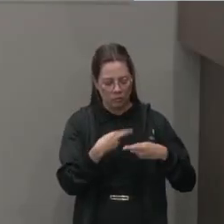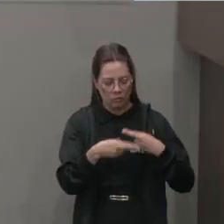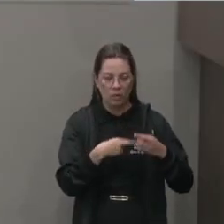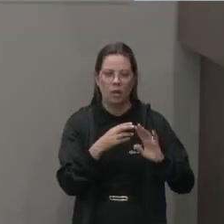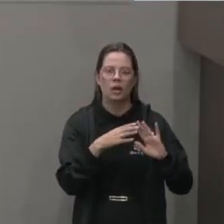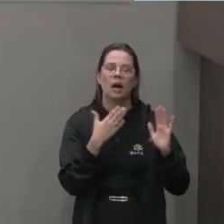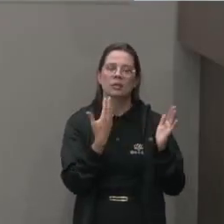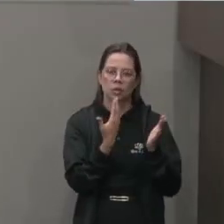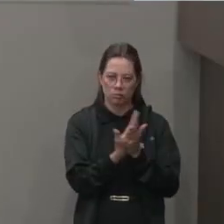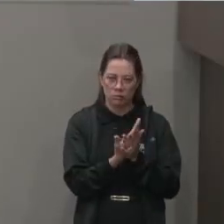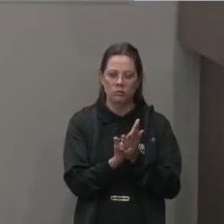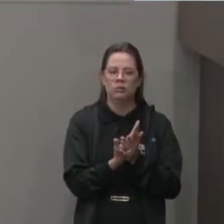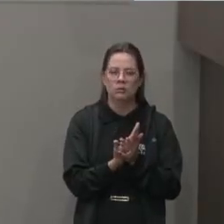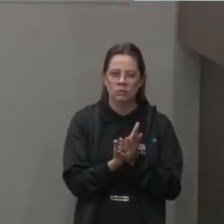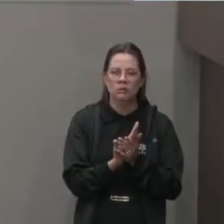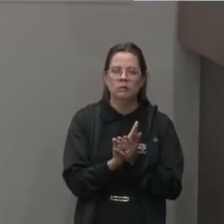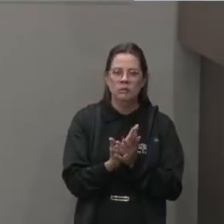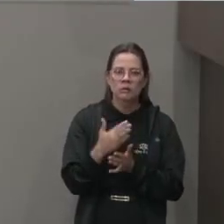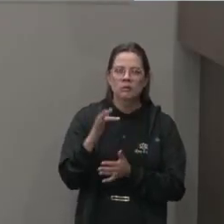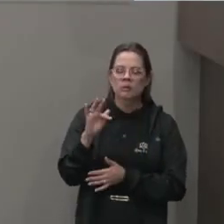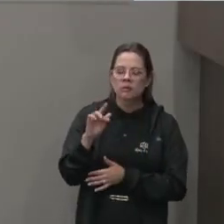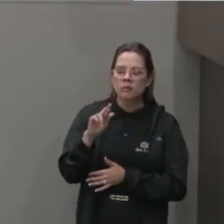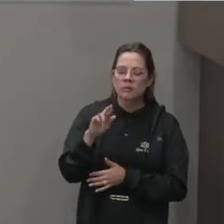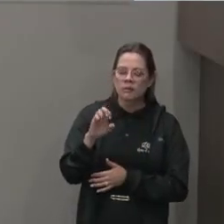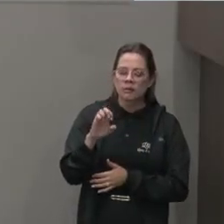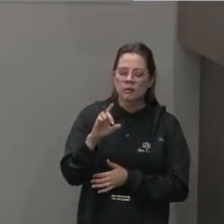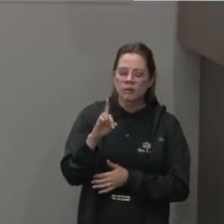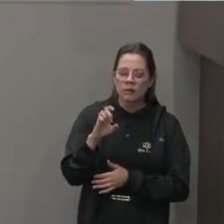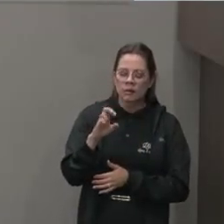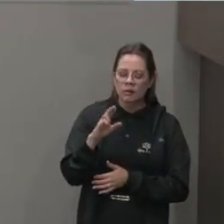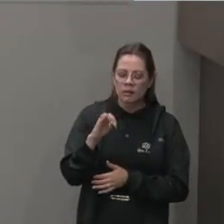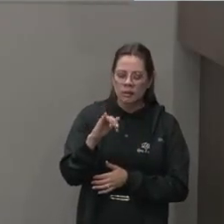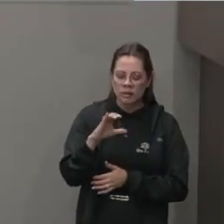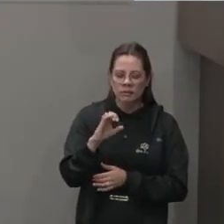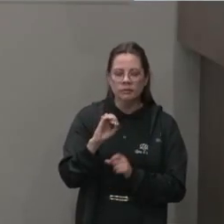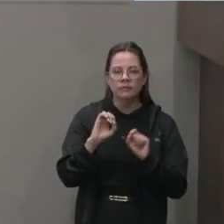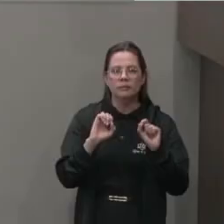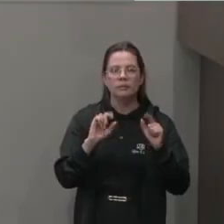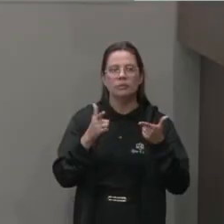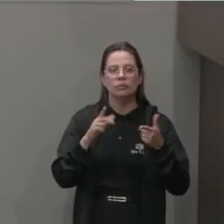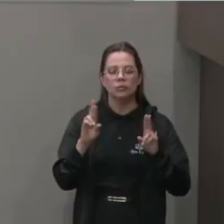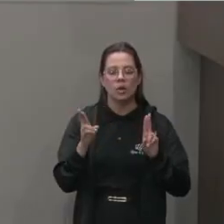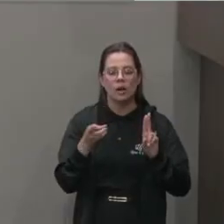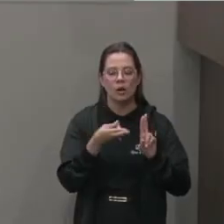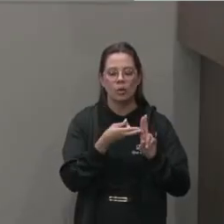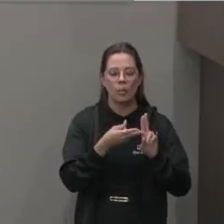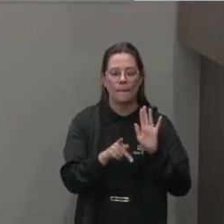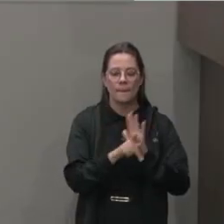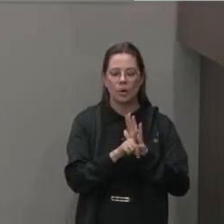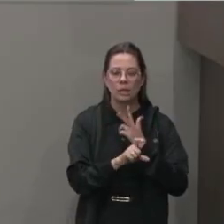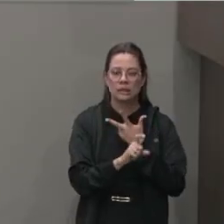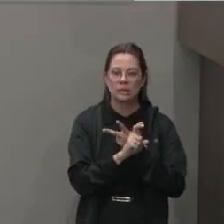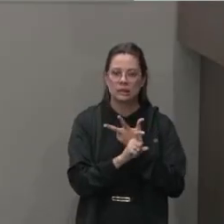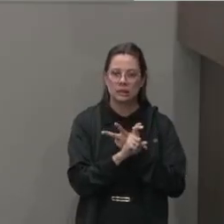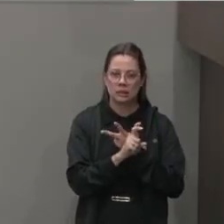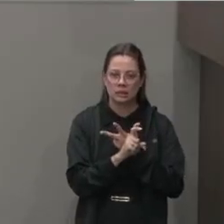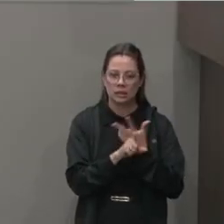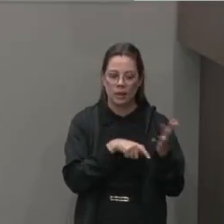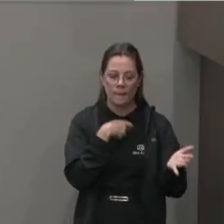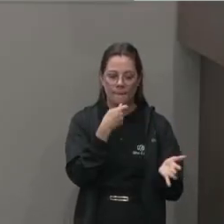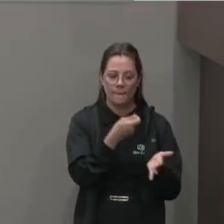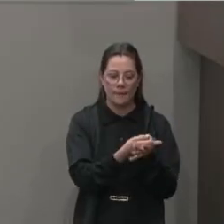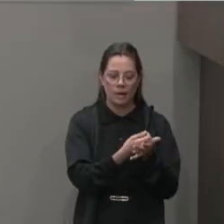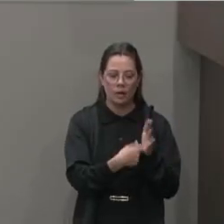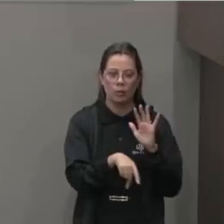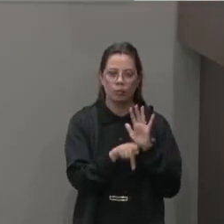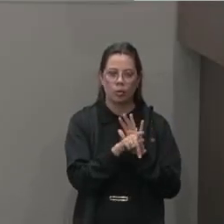lá na escola Frederico Ferri, dos recursos do Executivo, pago